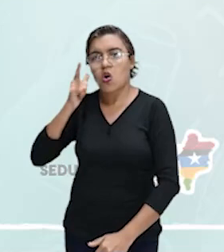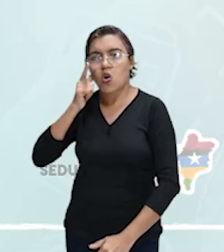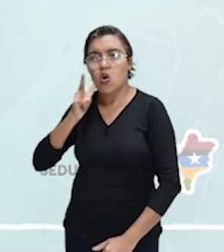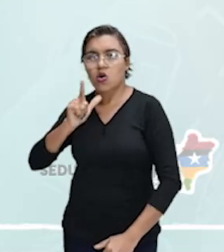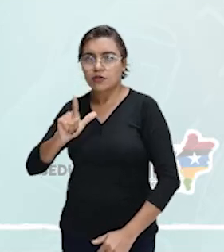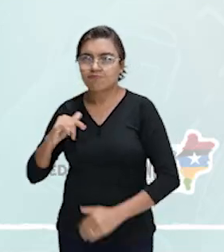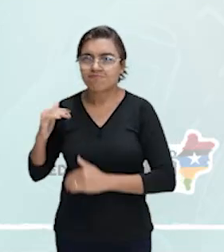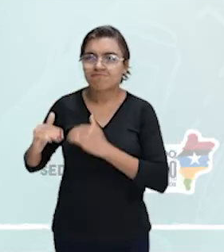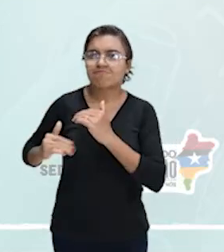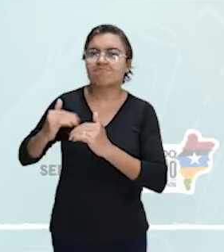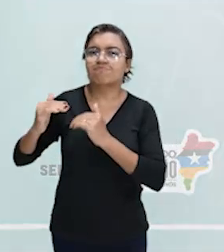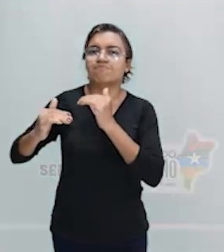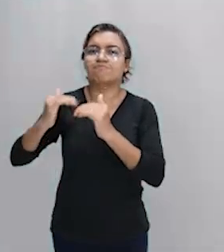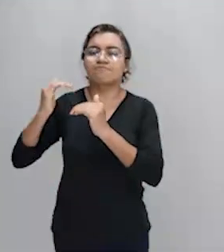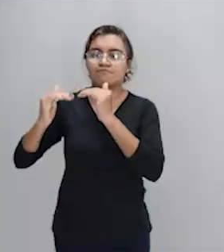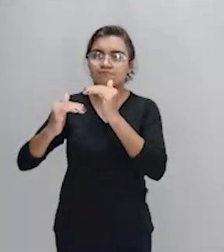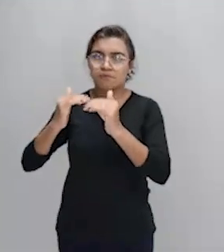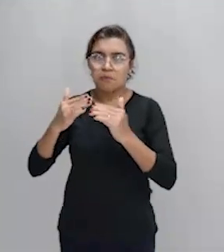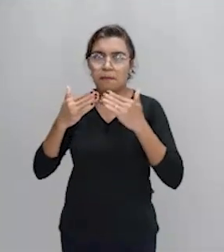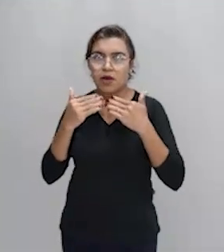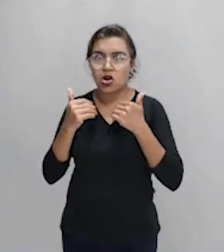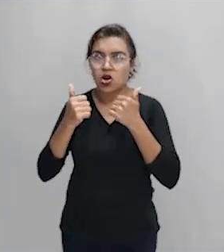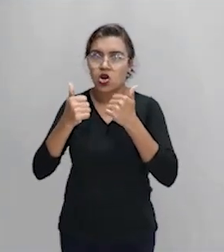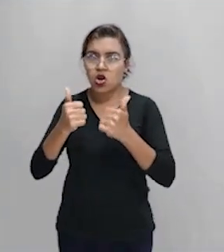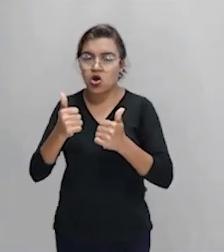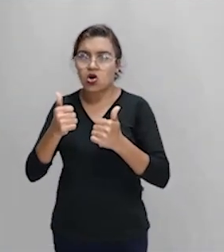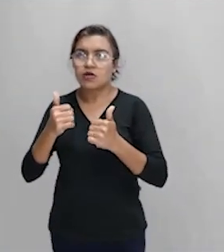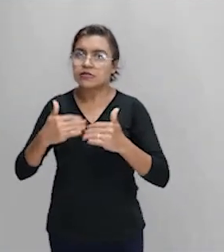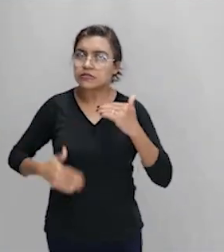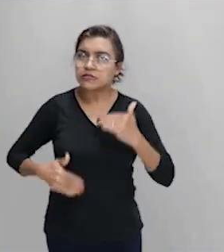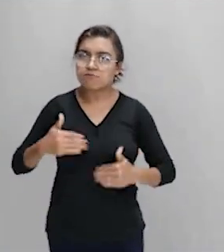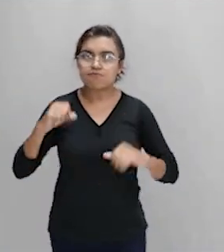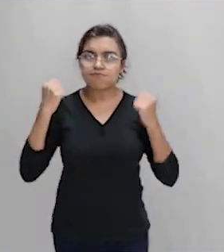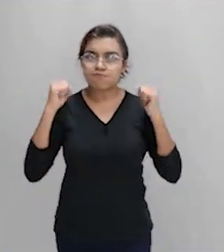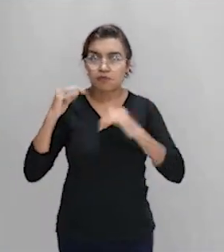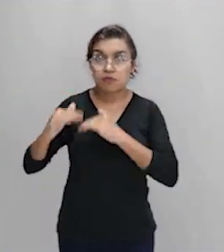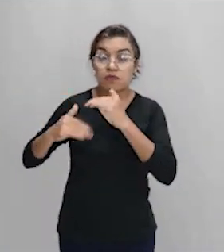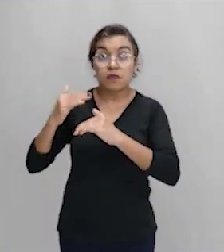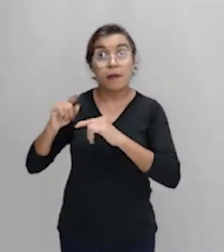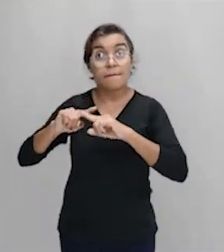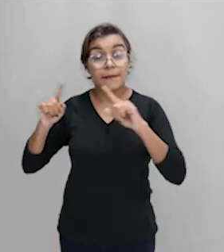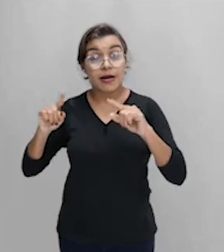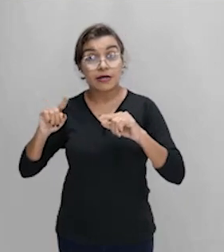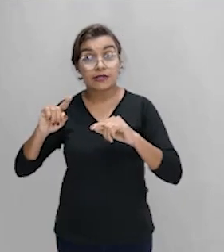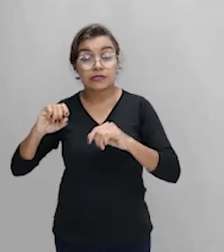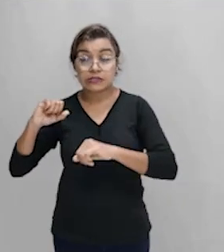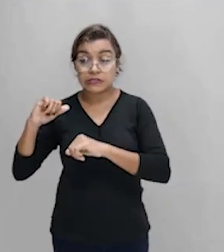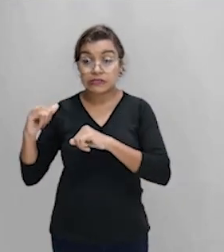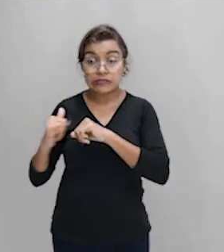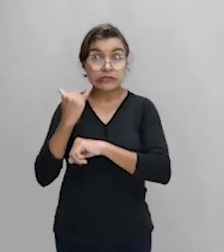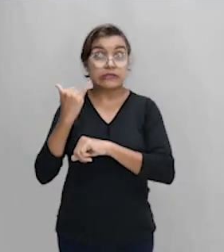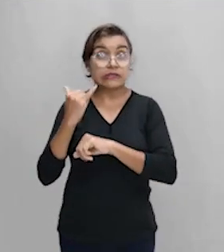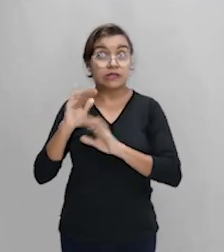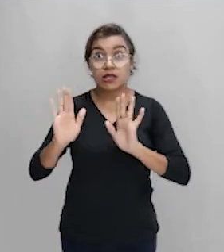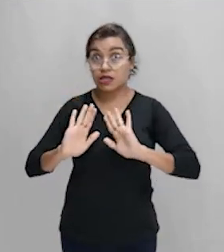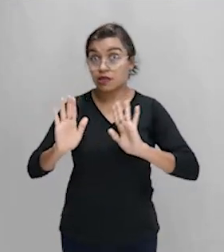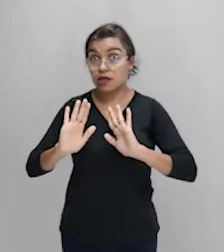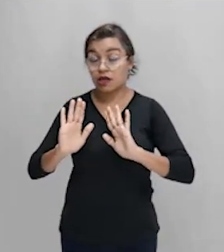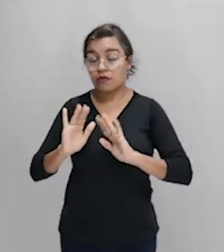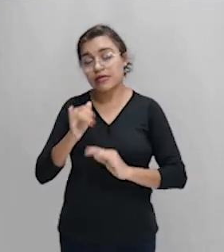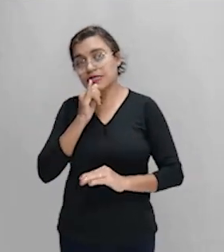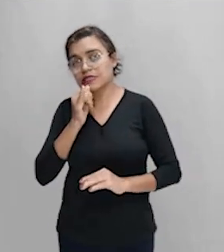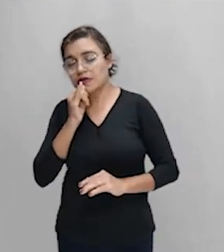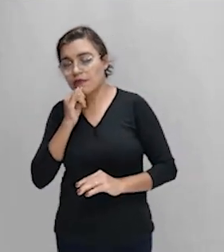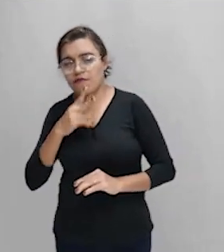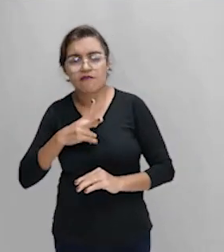ganhar rendimento, ele consegue melhorar seu desempenho sem ter lesões, sem estar no departamento